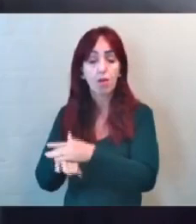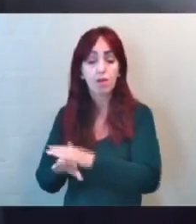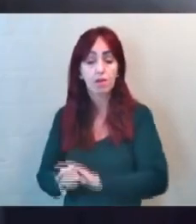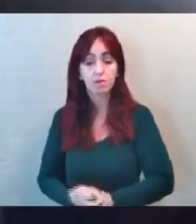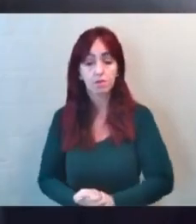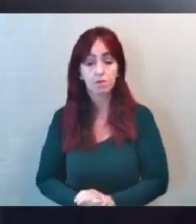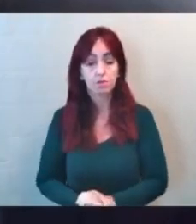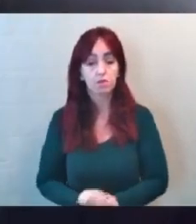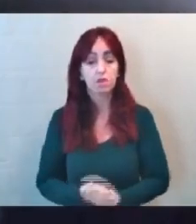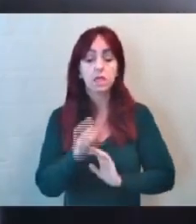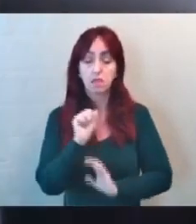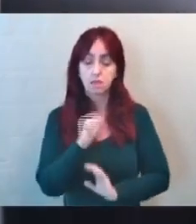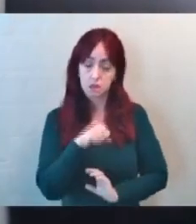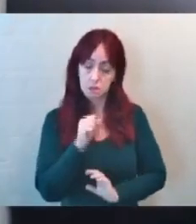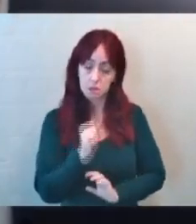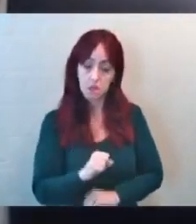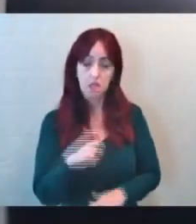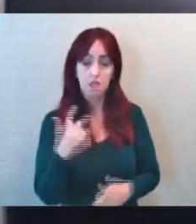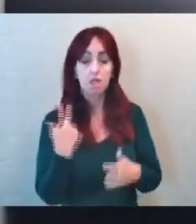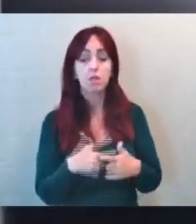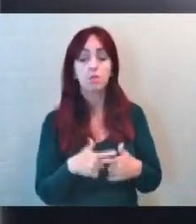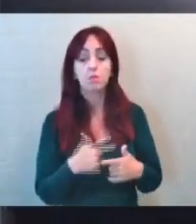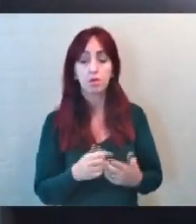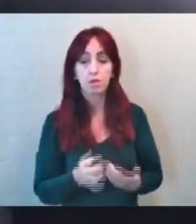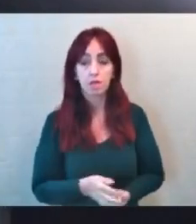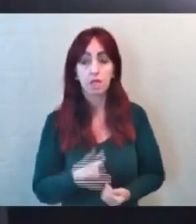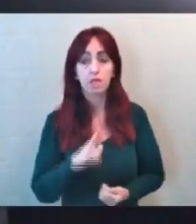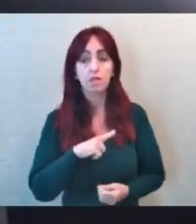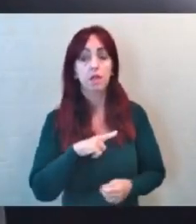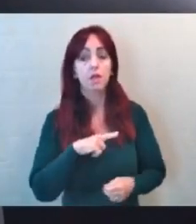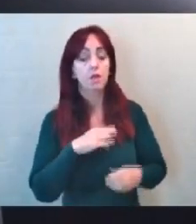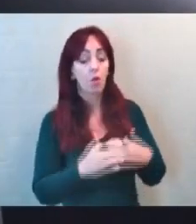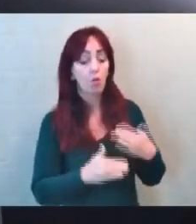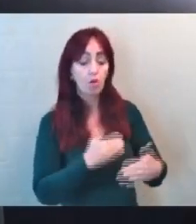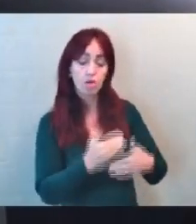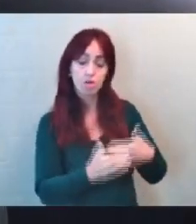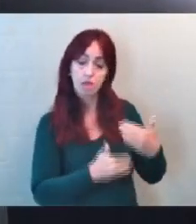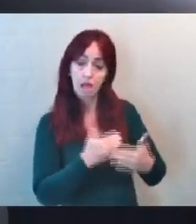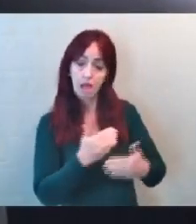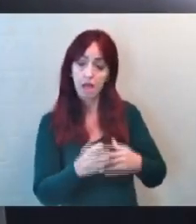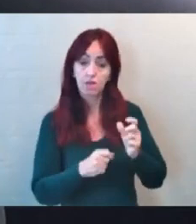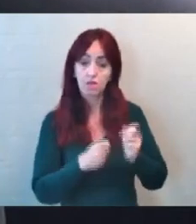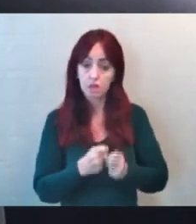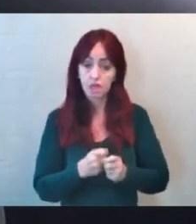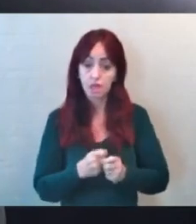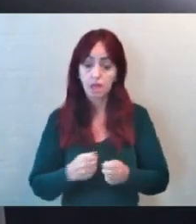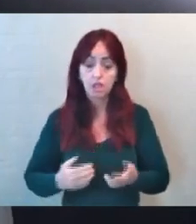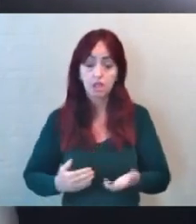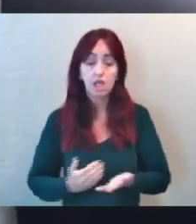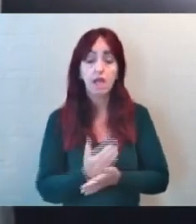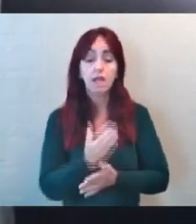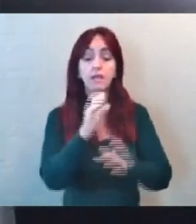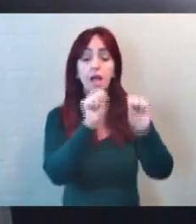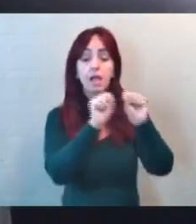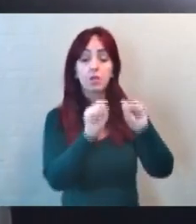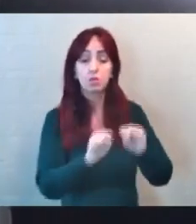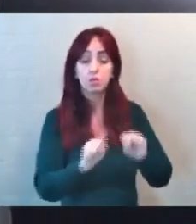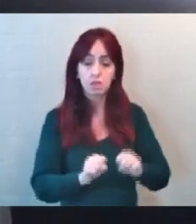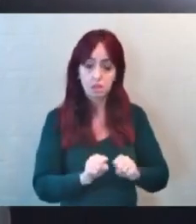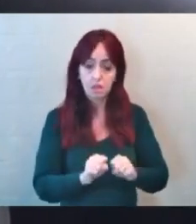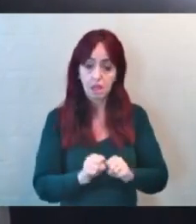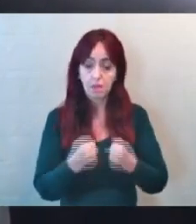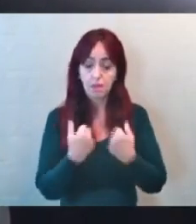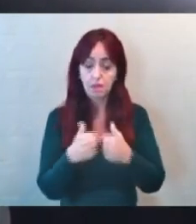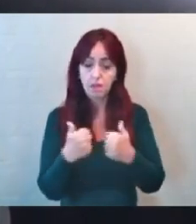Sim, há um processo em andamento de entrada desses veículos no sistema, esses e mais